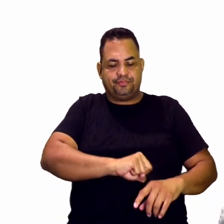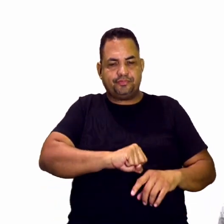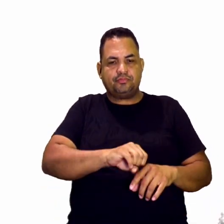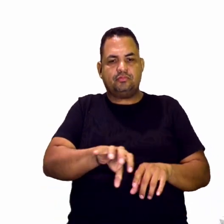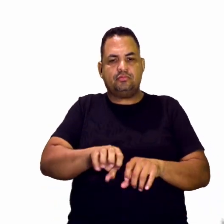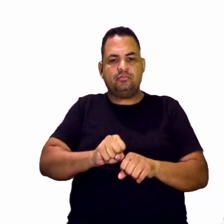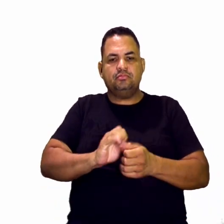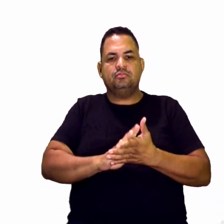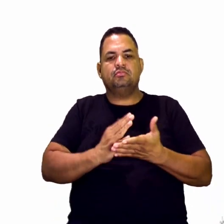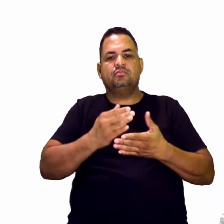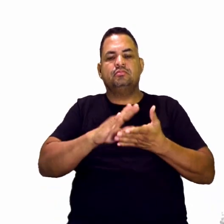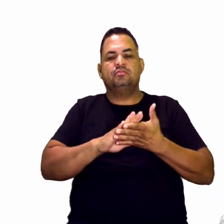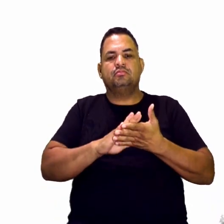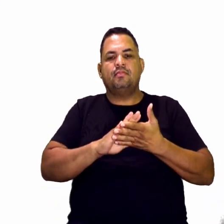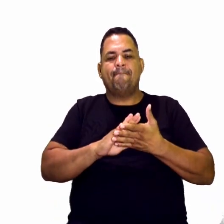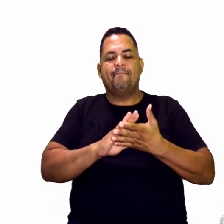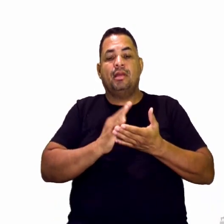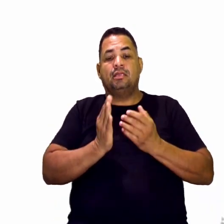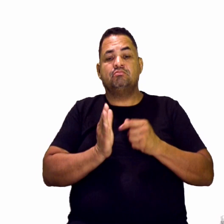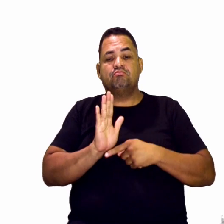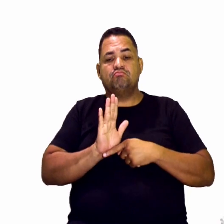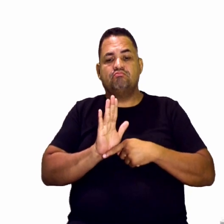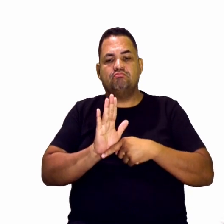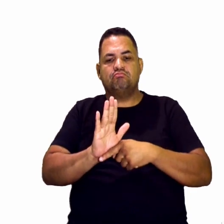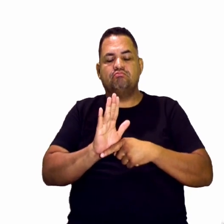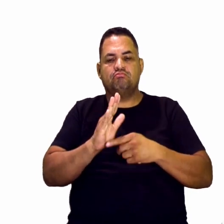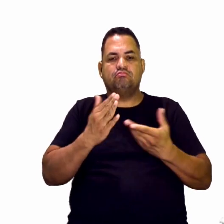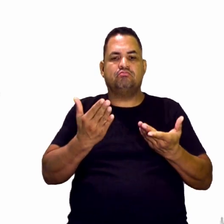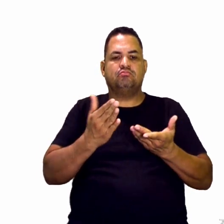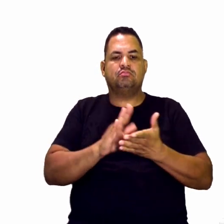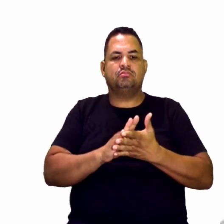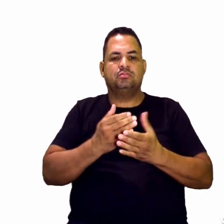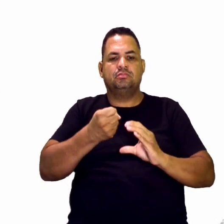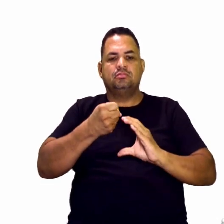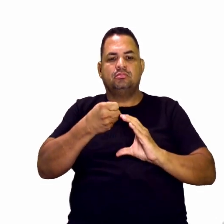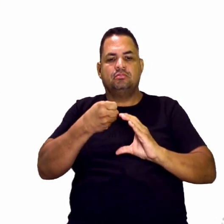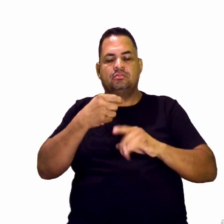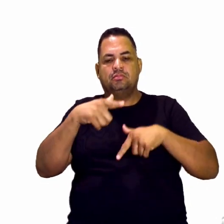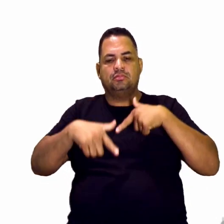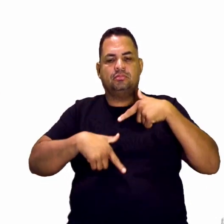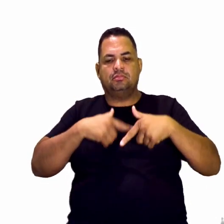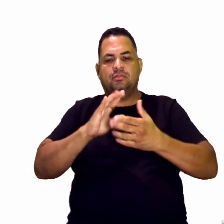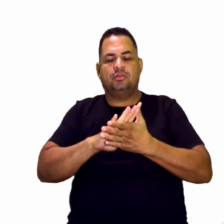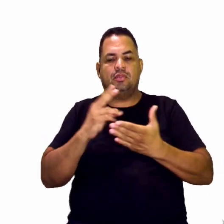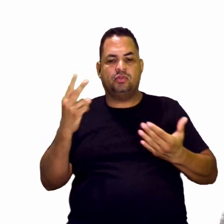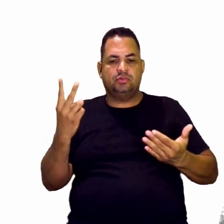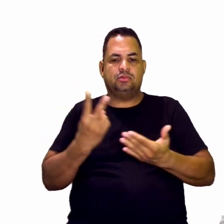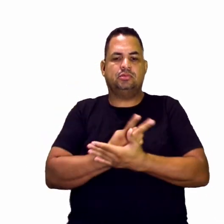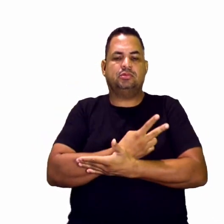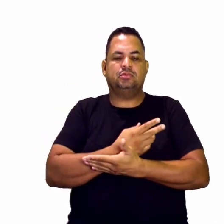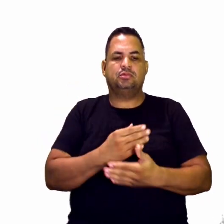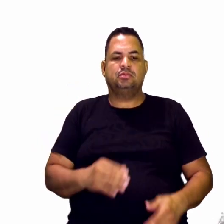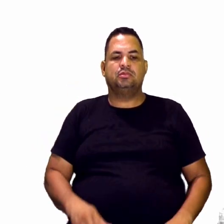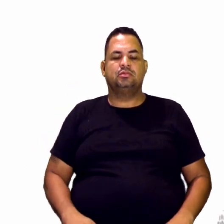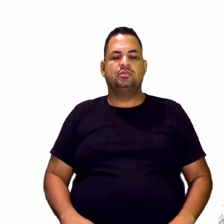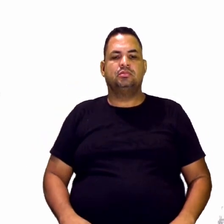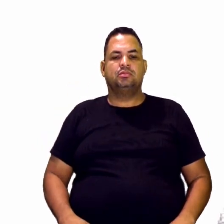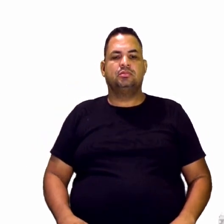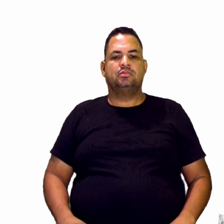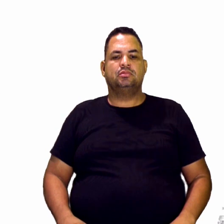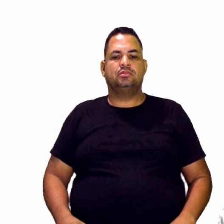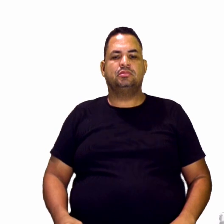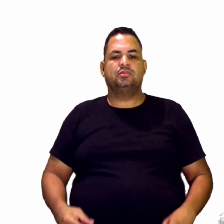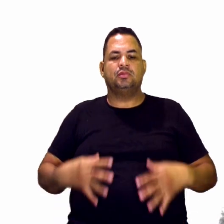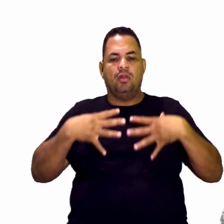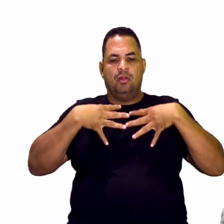membrana, eles ajudam a uma determinada função acontecer, né? No nosso pulmão,